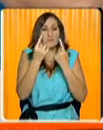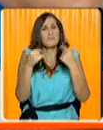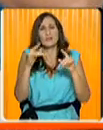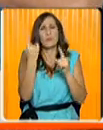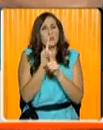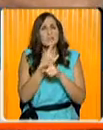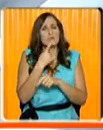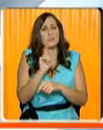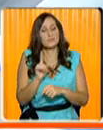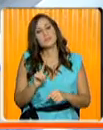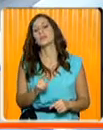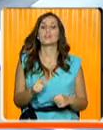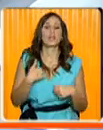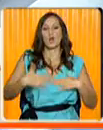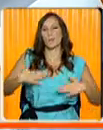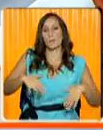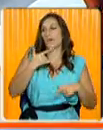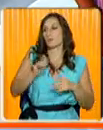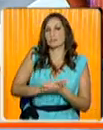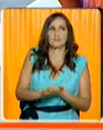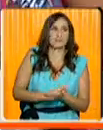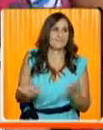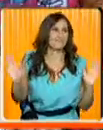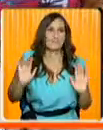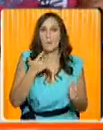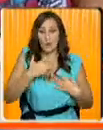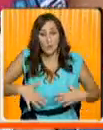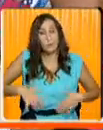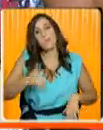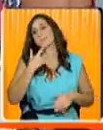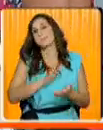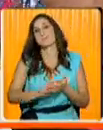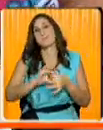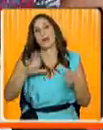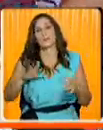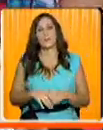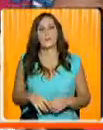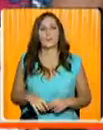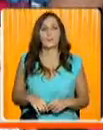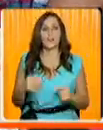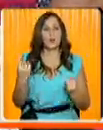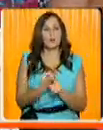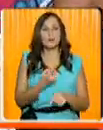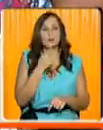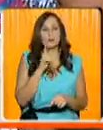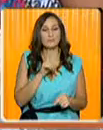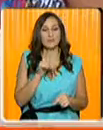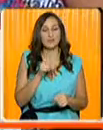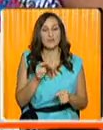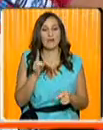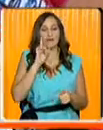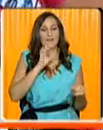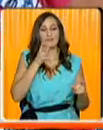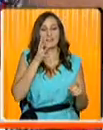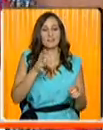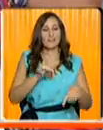há uma coisa que eu não percebi. Há gente, roupas não percebe nada. Há pouco, nesse monólogo... Só desfiles. Há uma coisa que eu não percebi há pouco no monólogo. Diziam